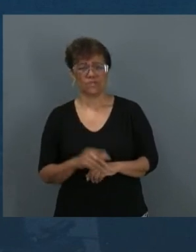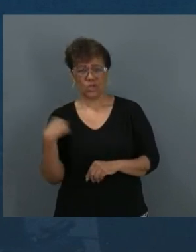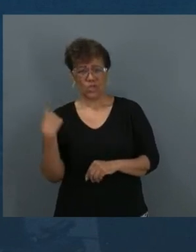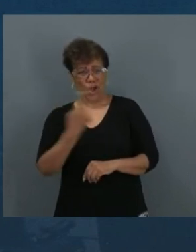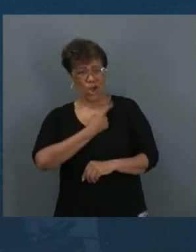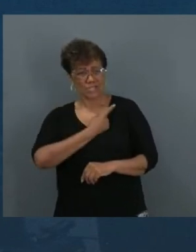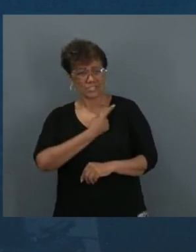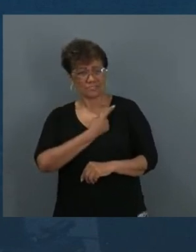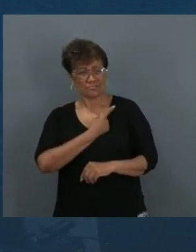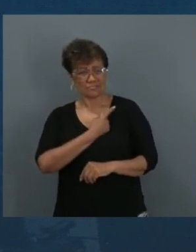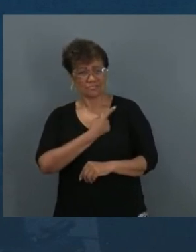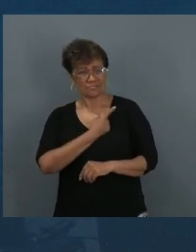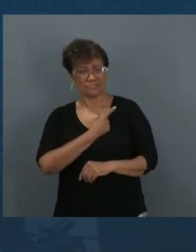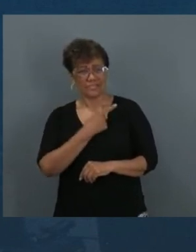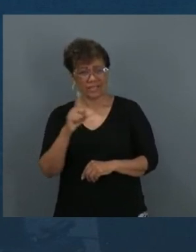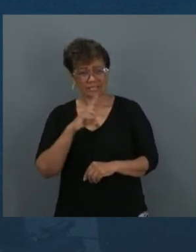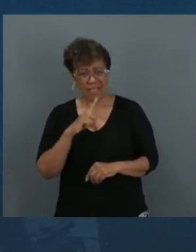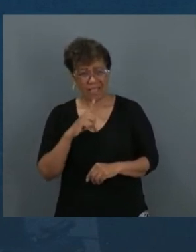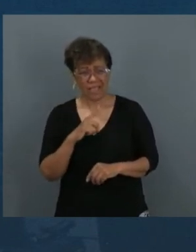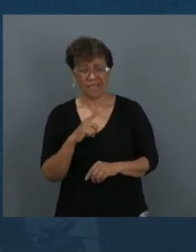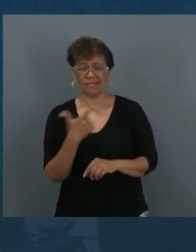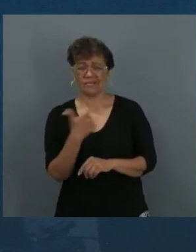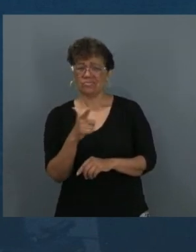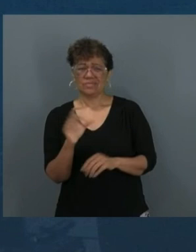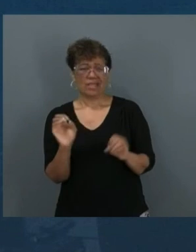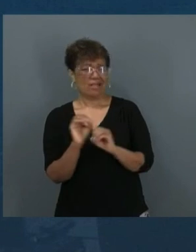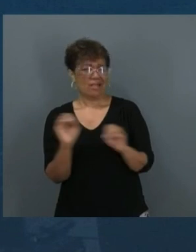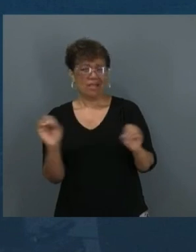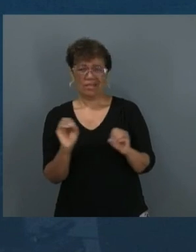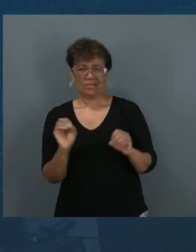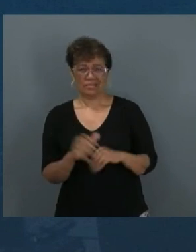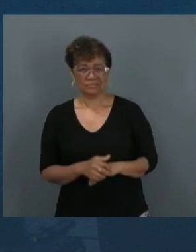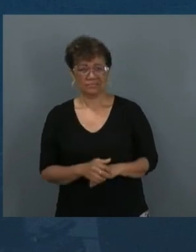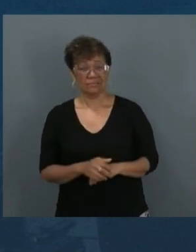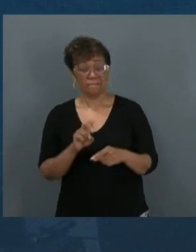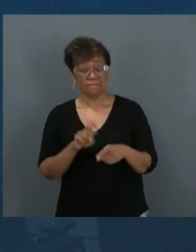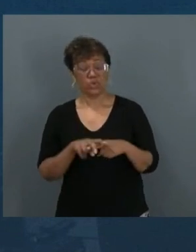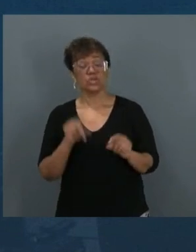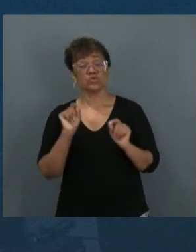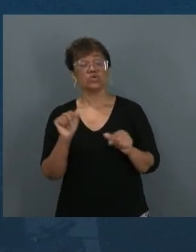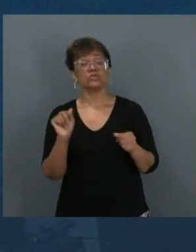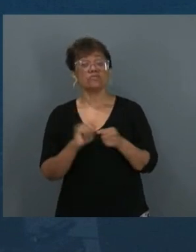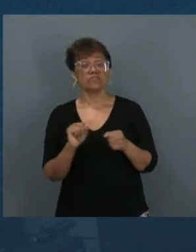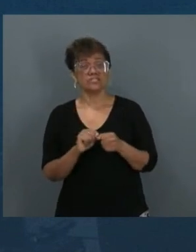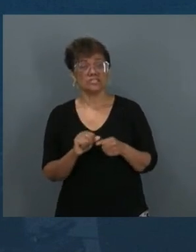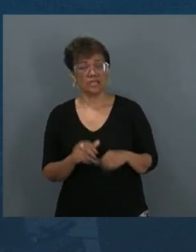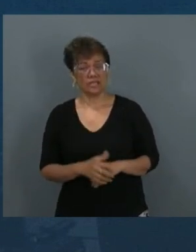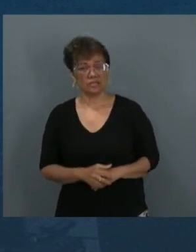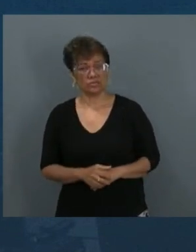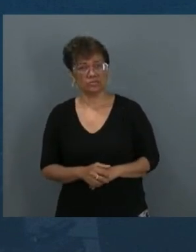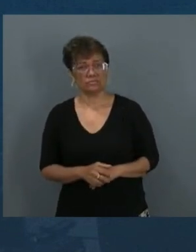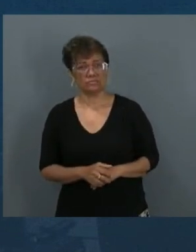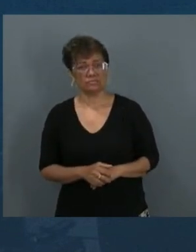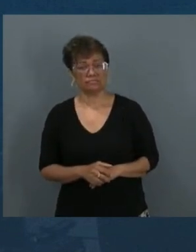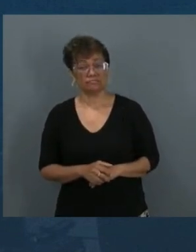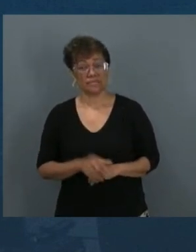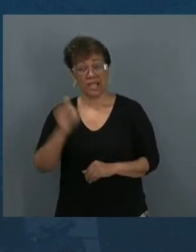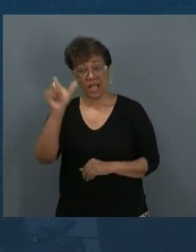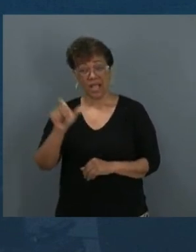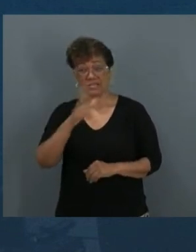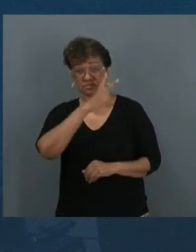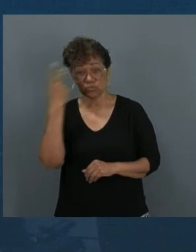sem nós. Eu posso falar isso. E o que a gente está fazendo para essas